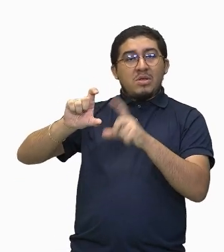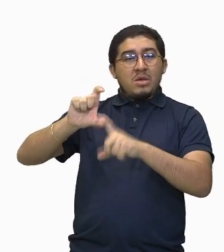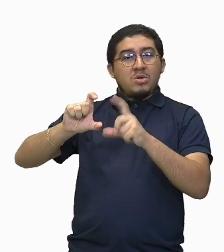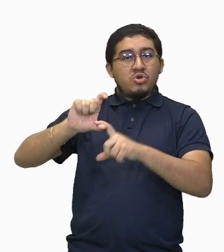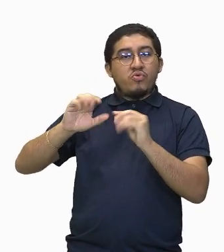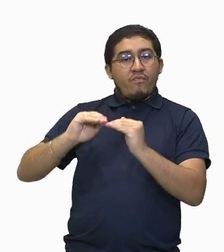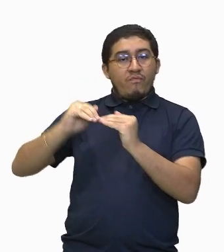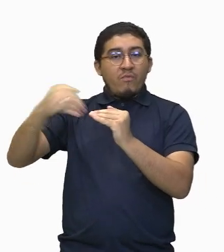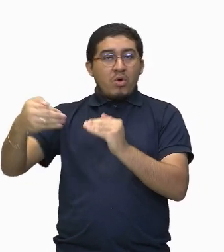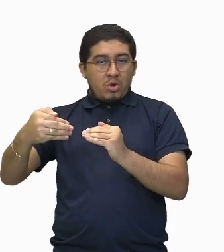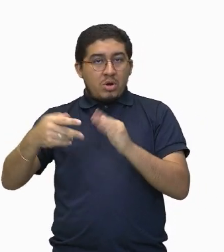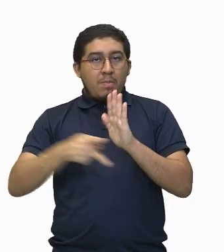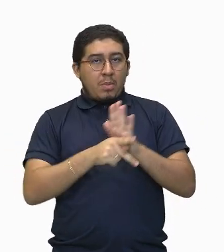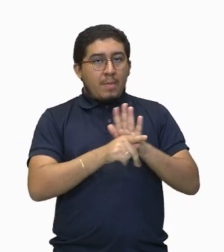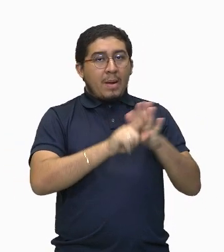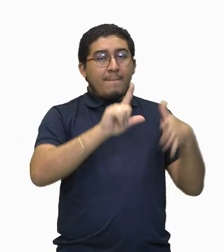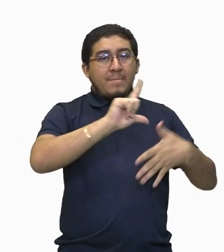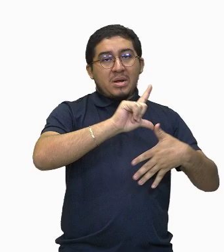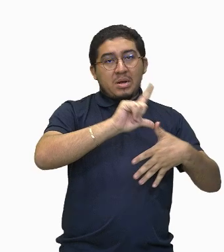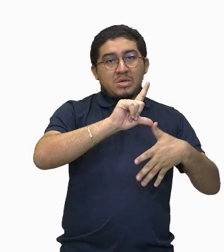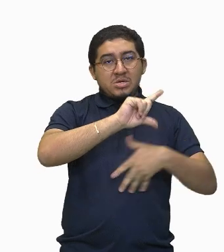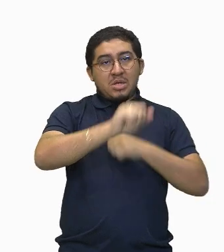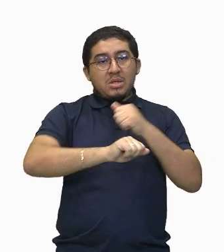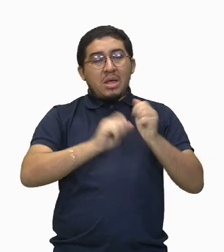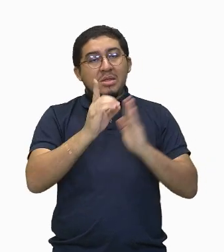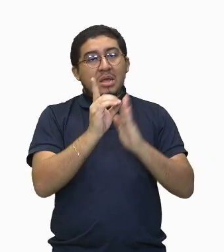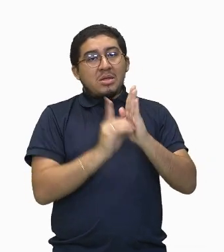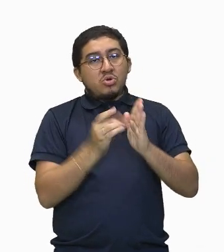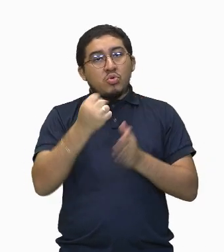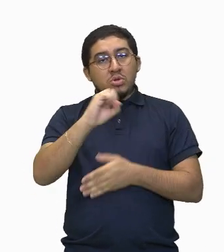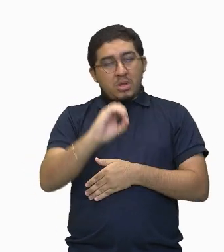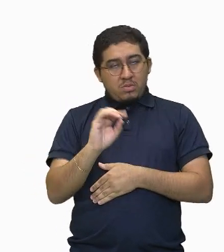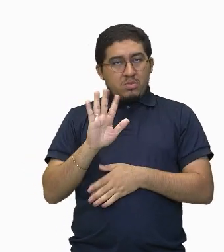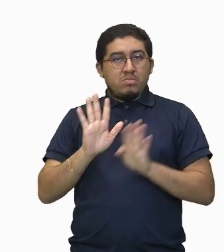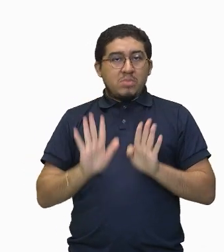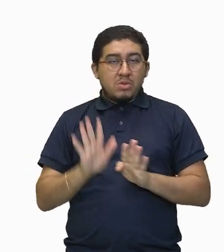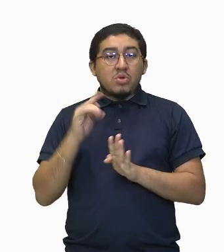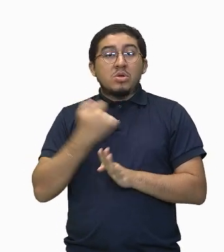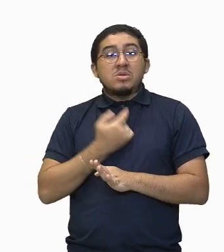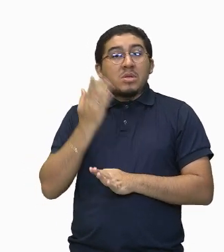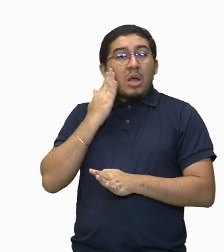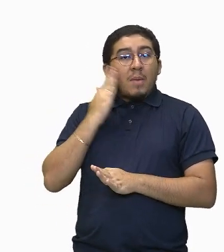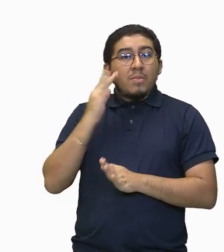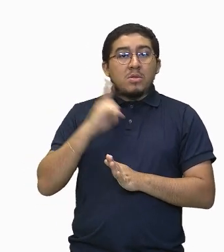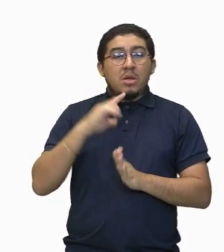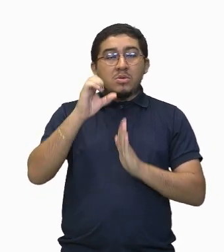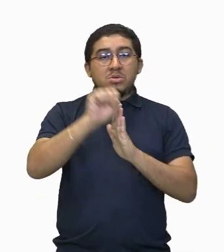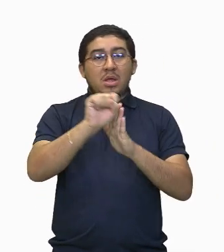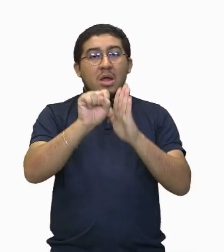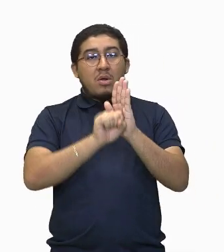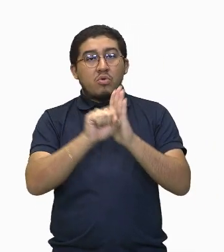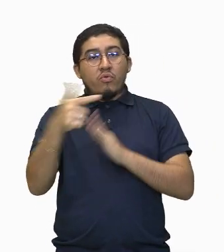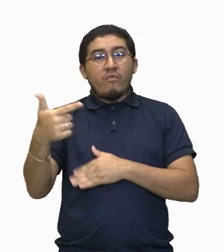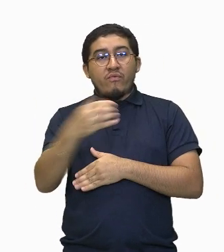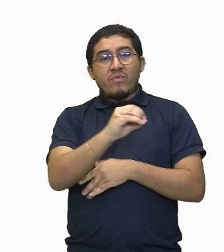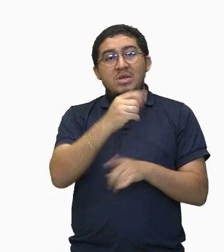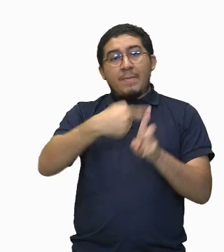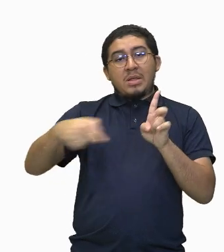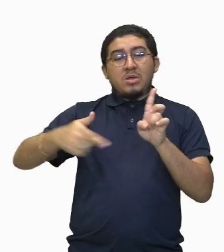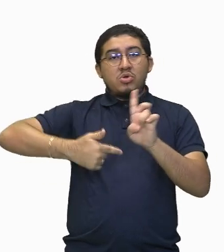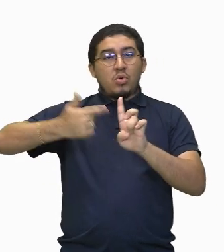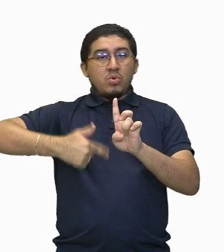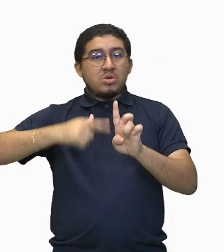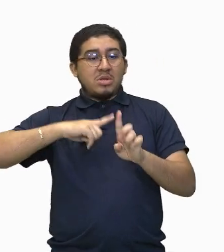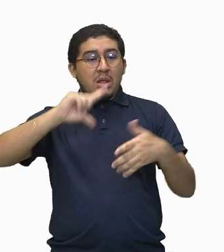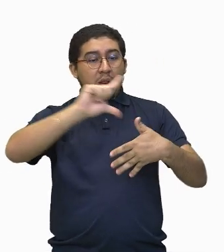anos 80, né? A gente sabe que na segunda metade do século XX, os países latinos, eles enfrentavam